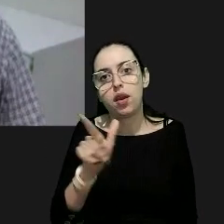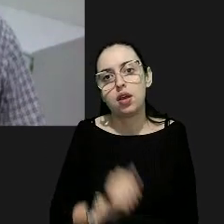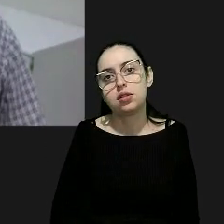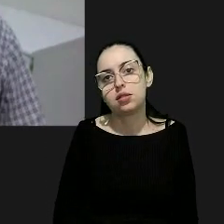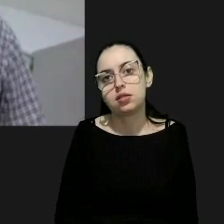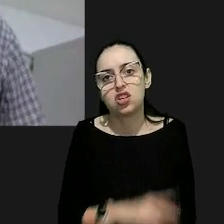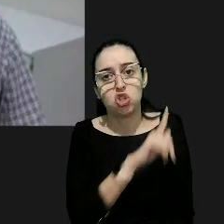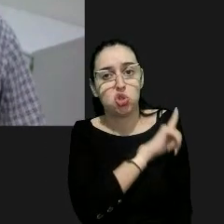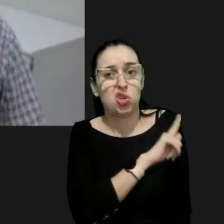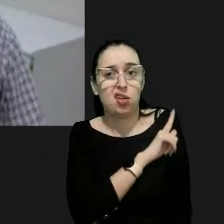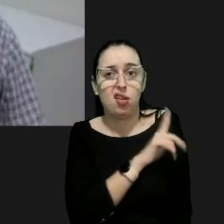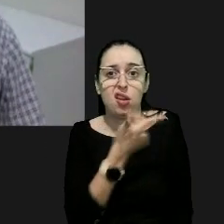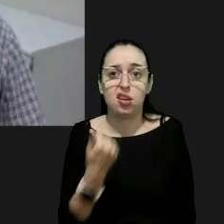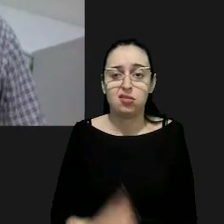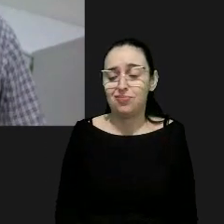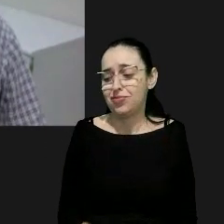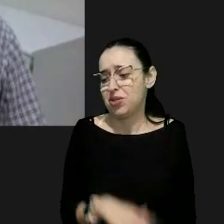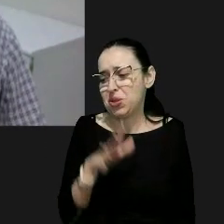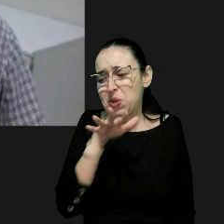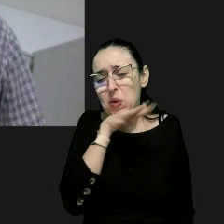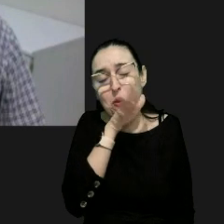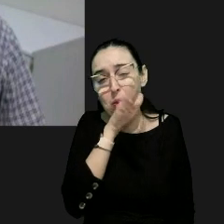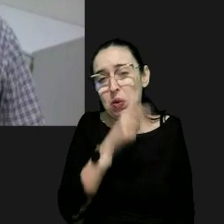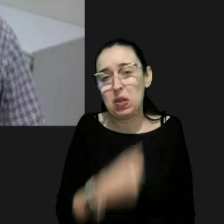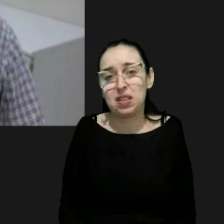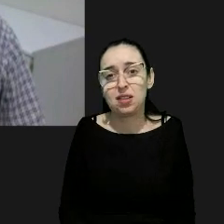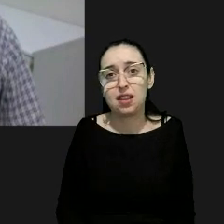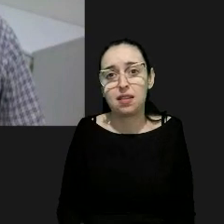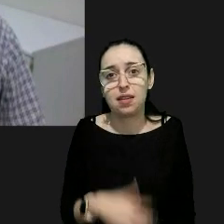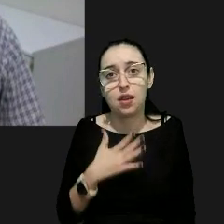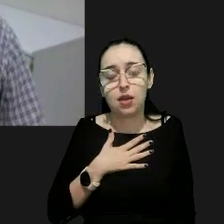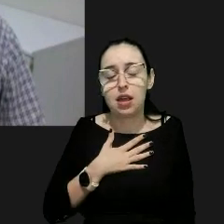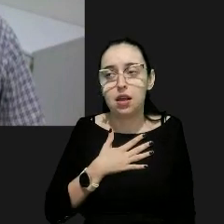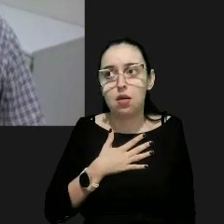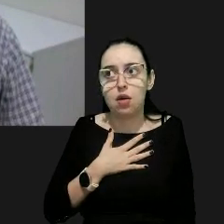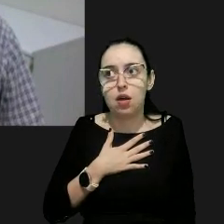Gerente de banco fazendo coisas horríveis.